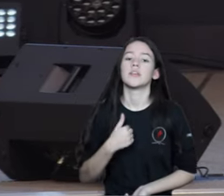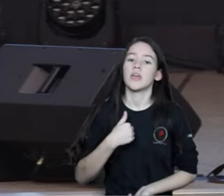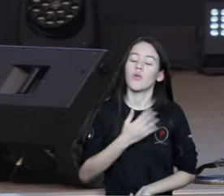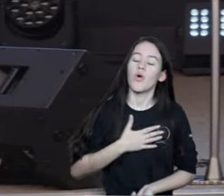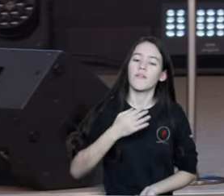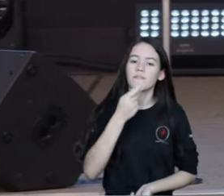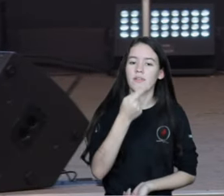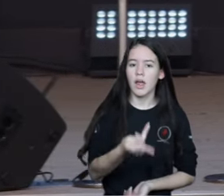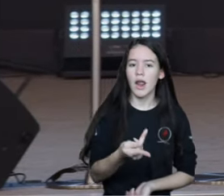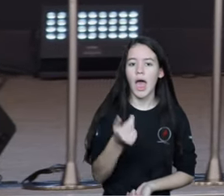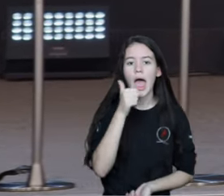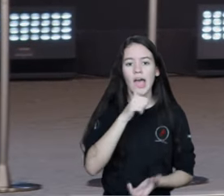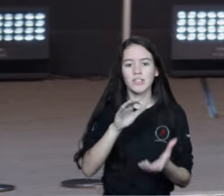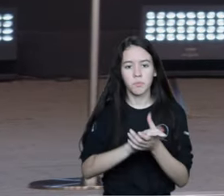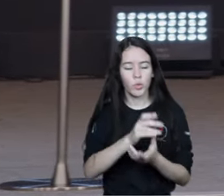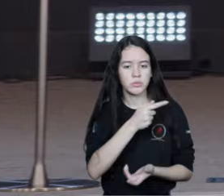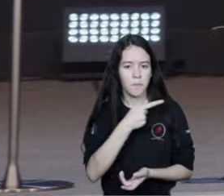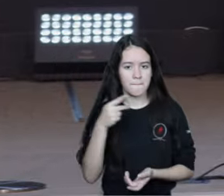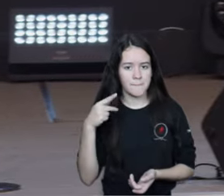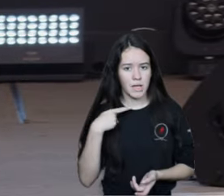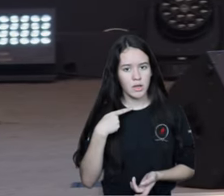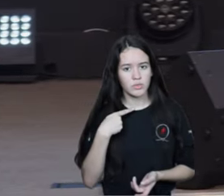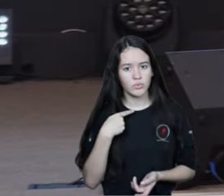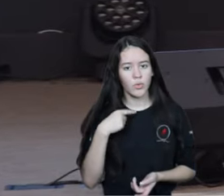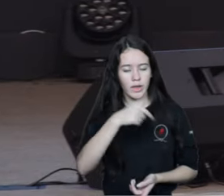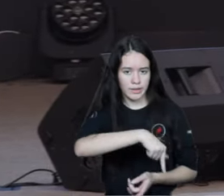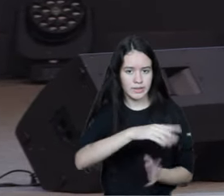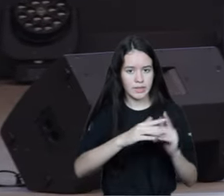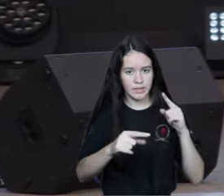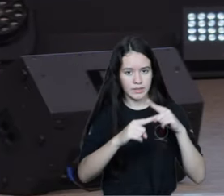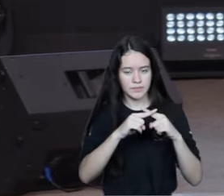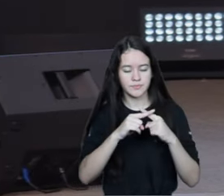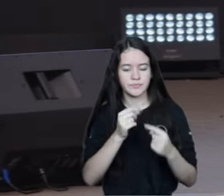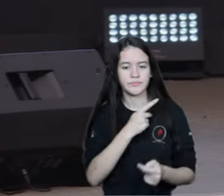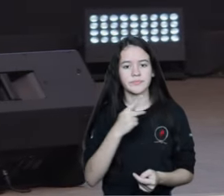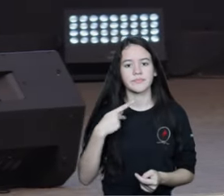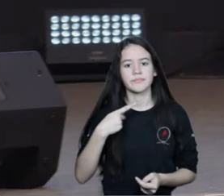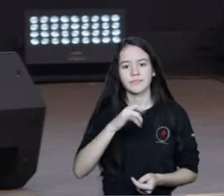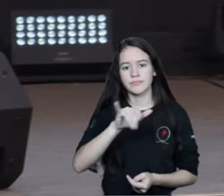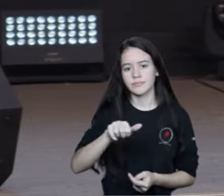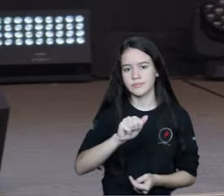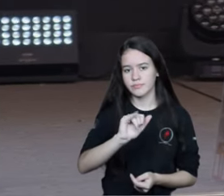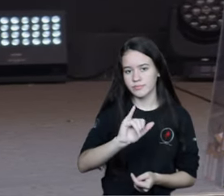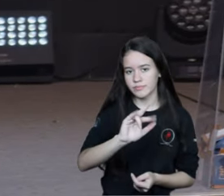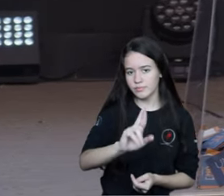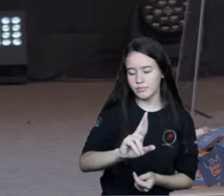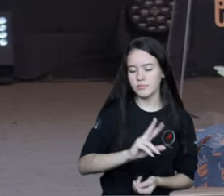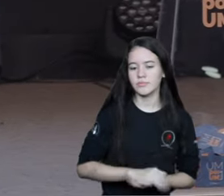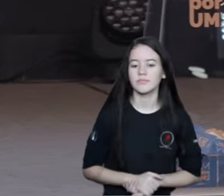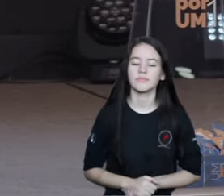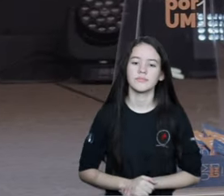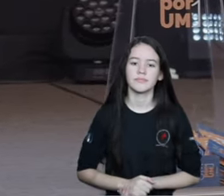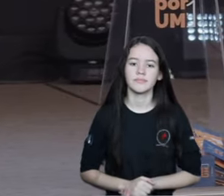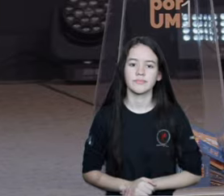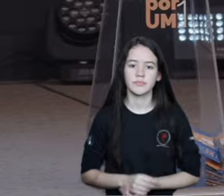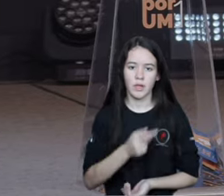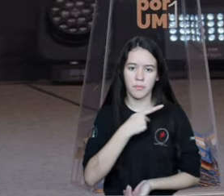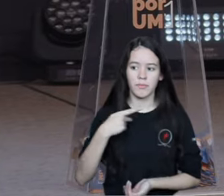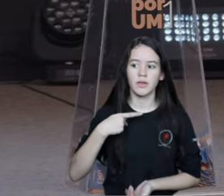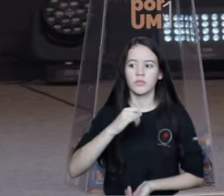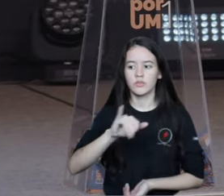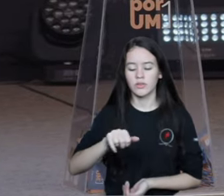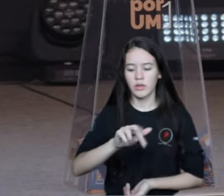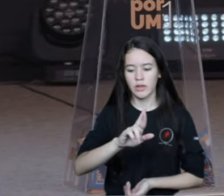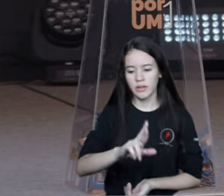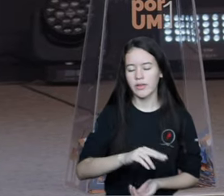de contar o calço de uma esposa de um pastor aqui da nossa igreja tá aí o Pastor Jair tá ele ali aqui o Pastor